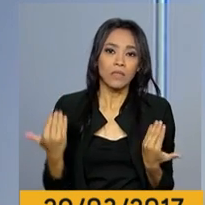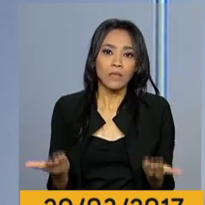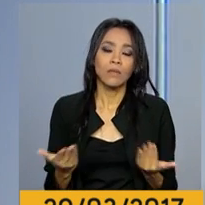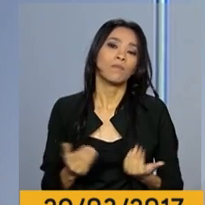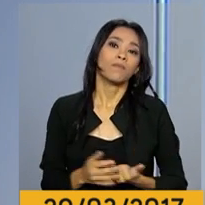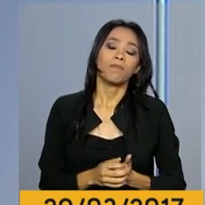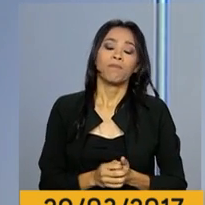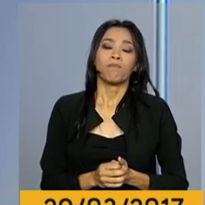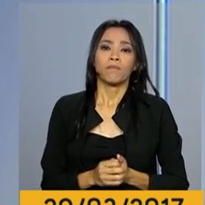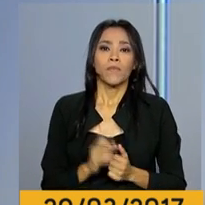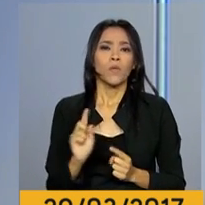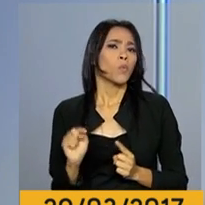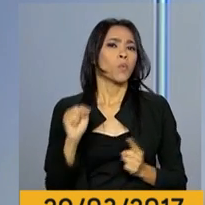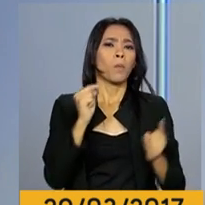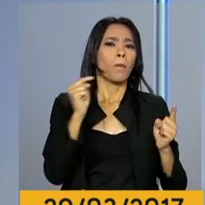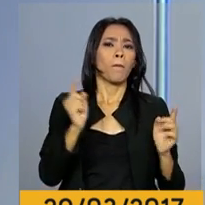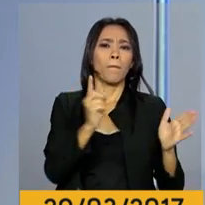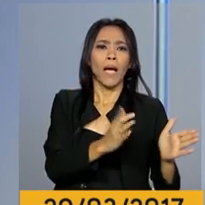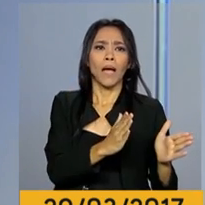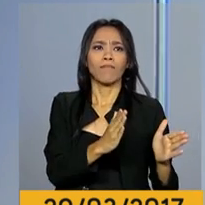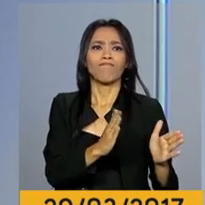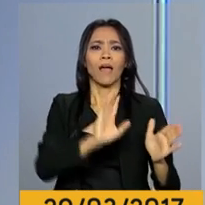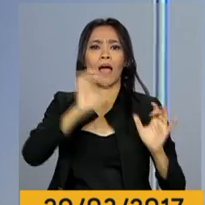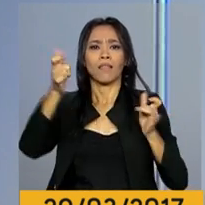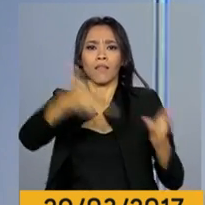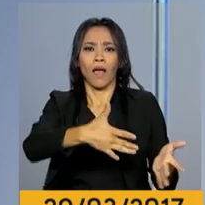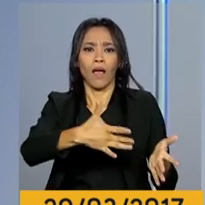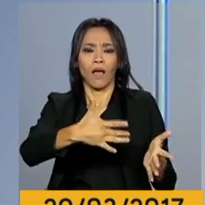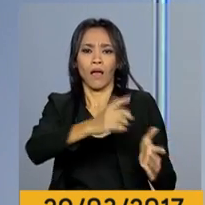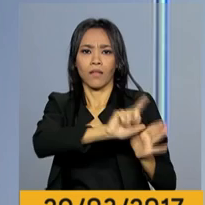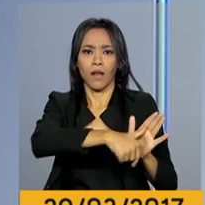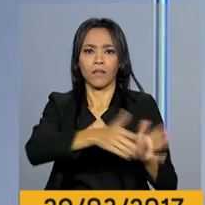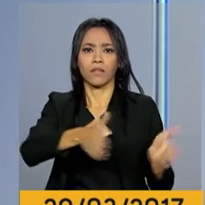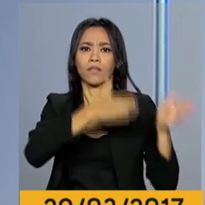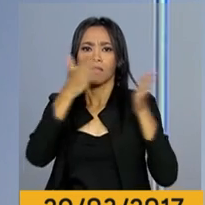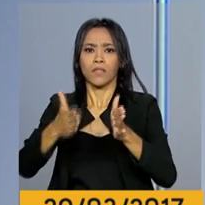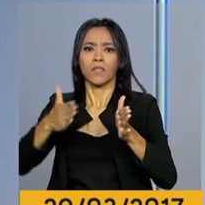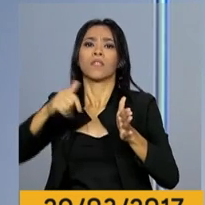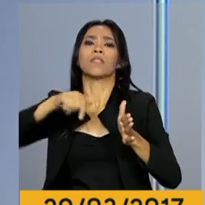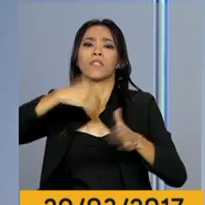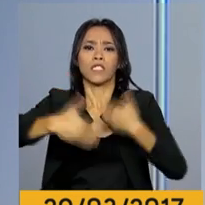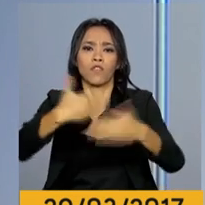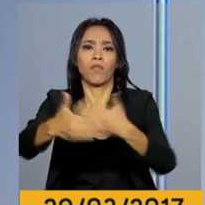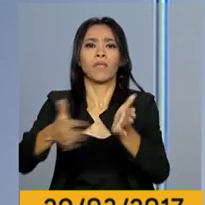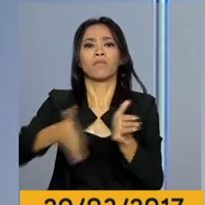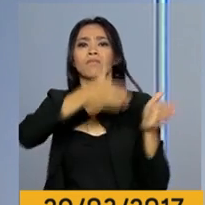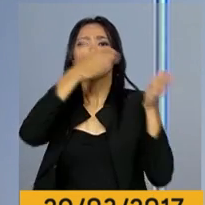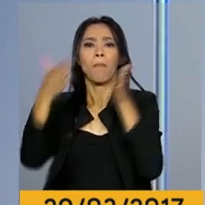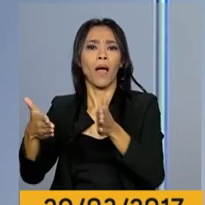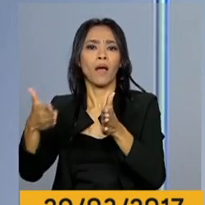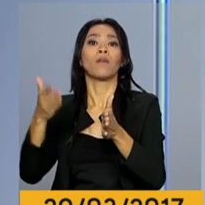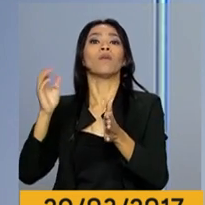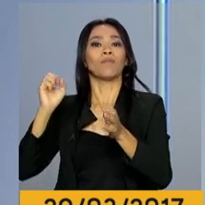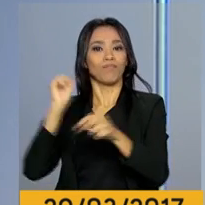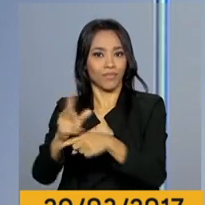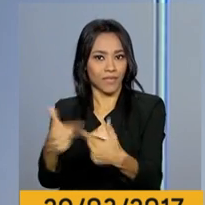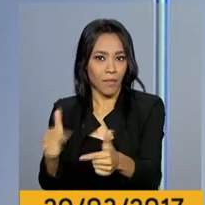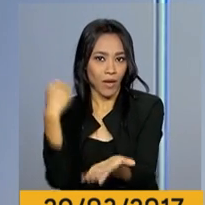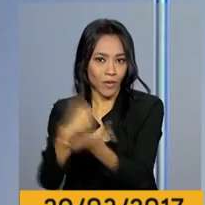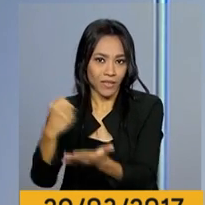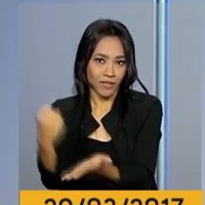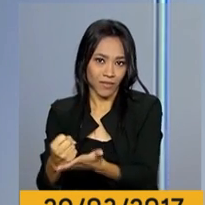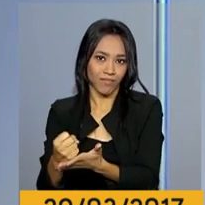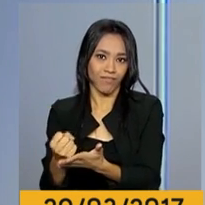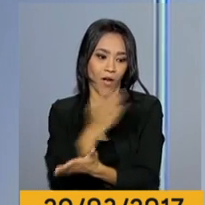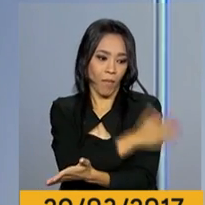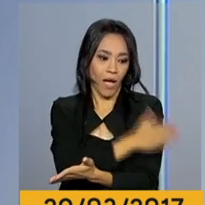fase seguinte e com o crescimento o desenvolvimento nós esperamos que